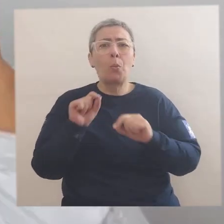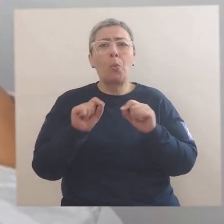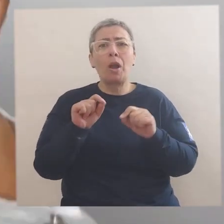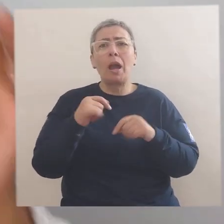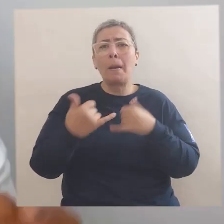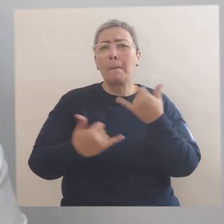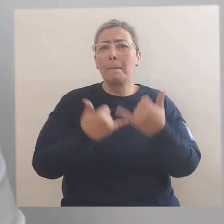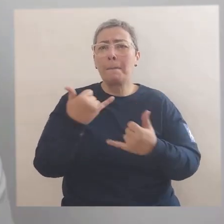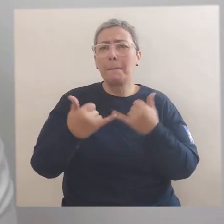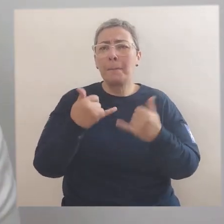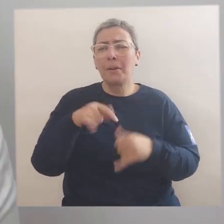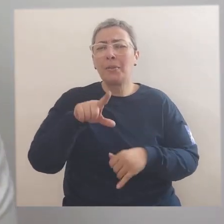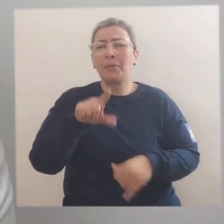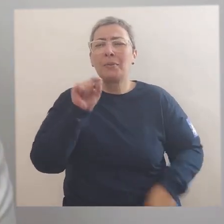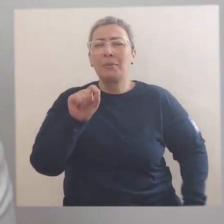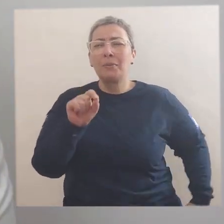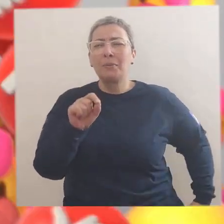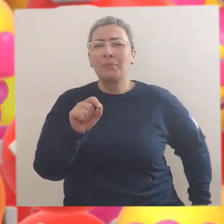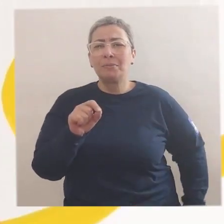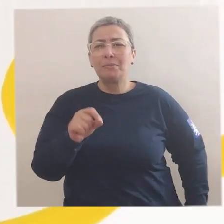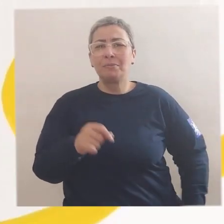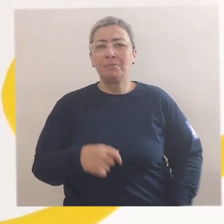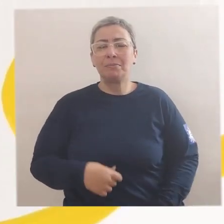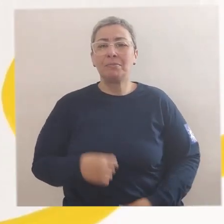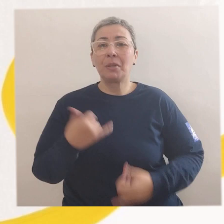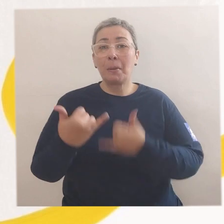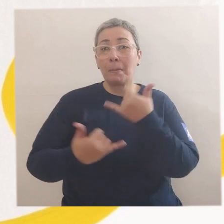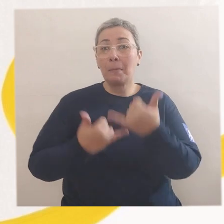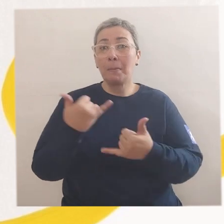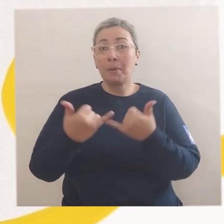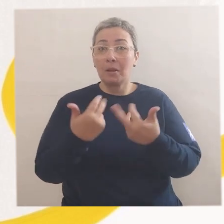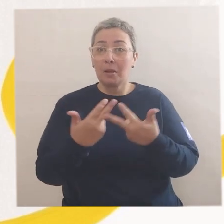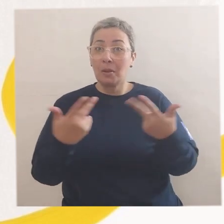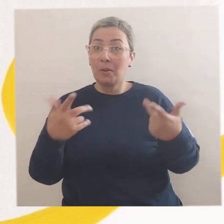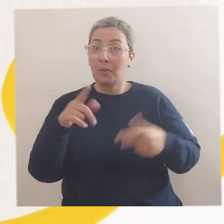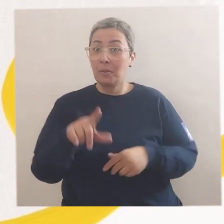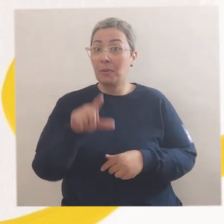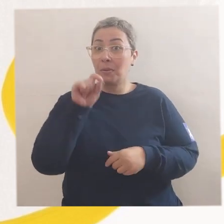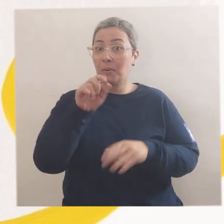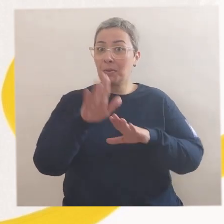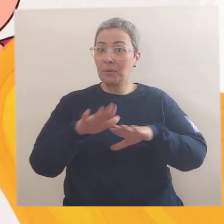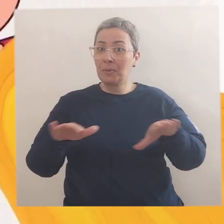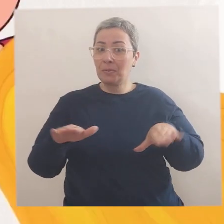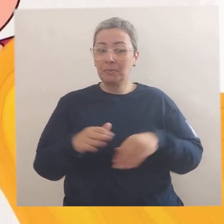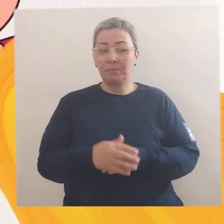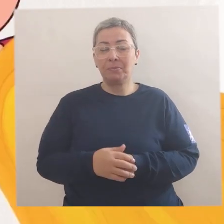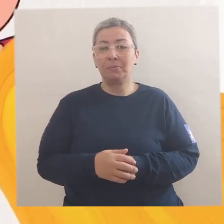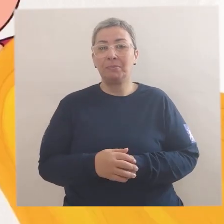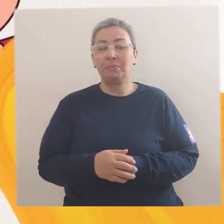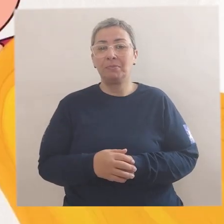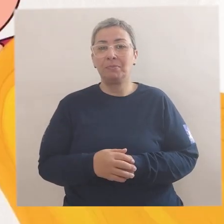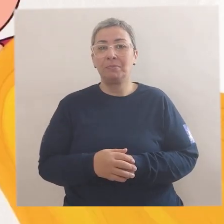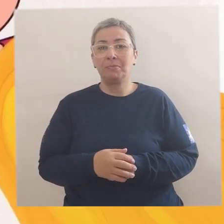a sua brincadeira favorita? Brincadeiras preferidas das crianças.